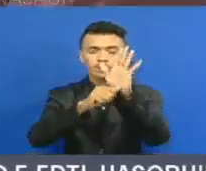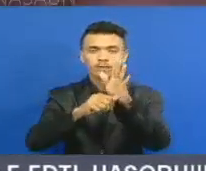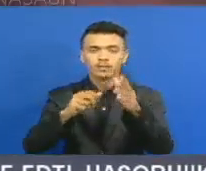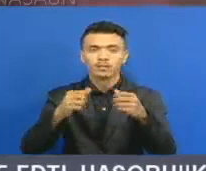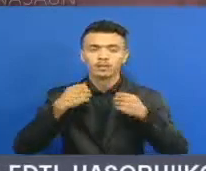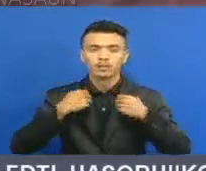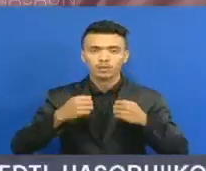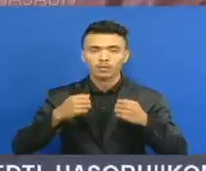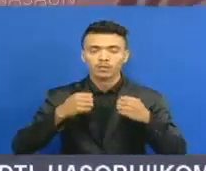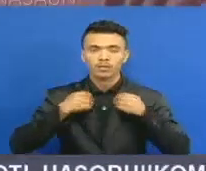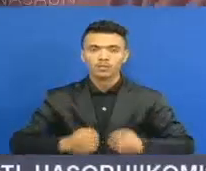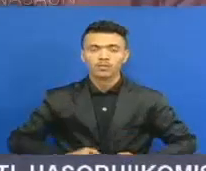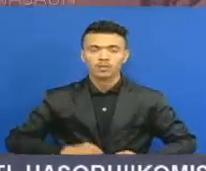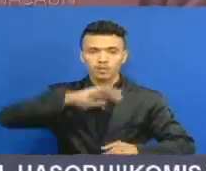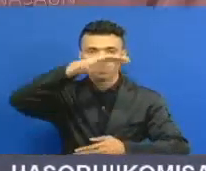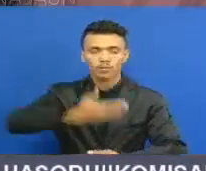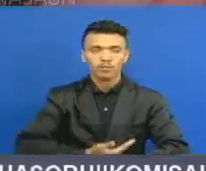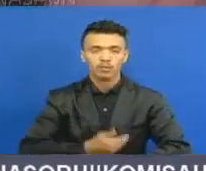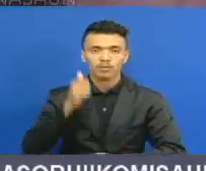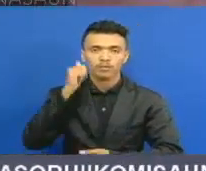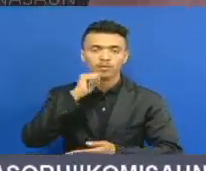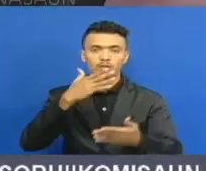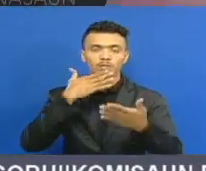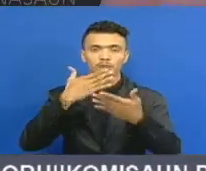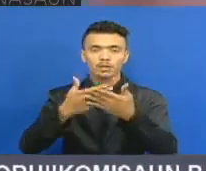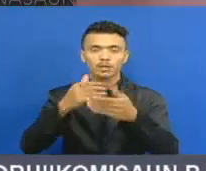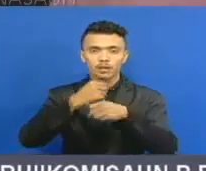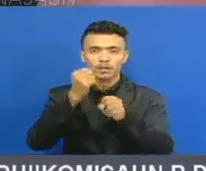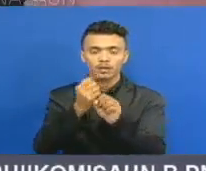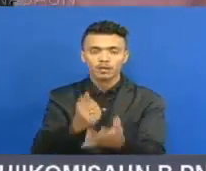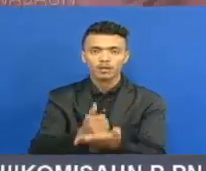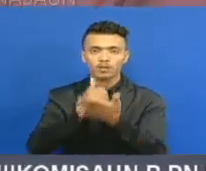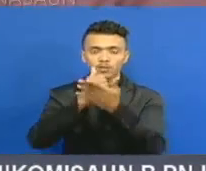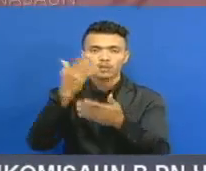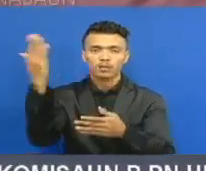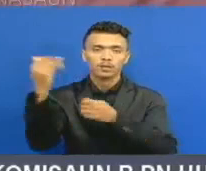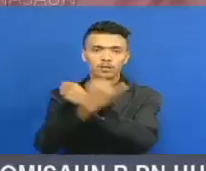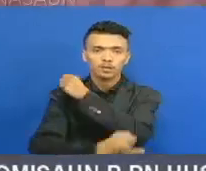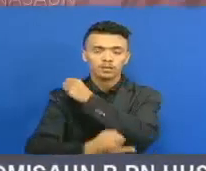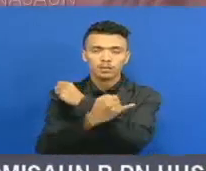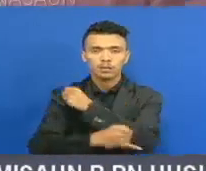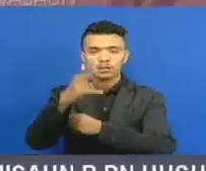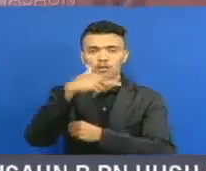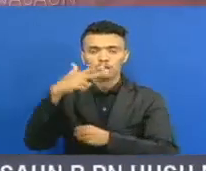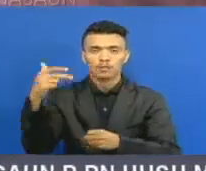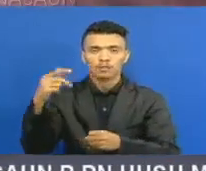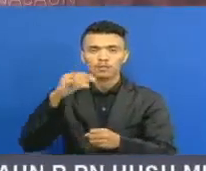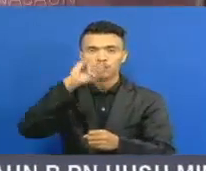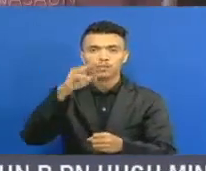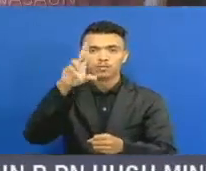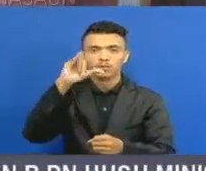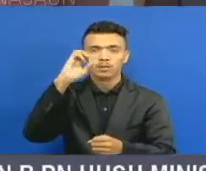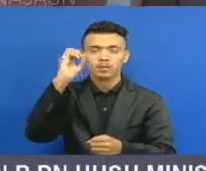o anfeto nian nebe recupera ona hafuin halo tratamento iha Jakarta, Indonésia. Julião dos Santos Gonçalves,